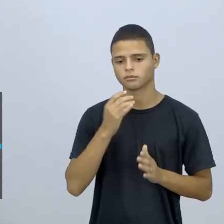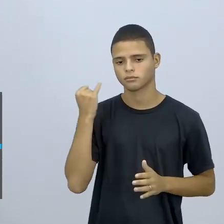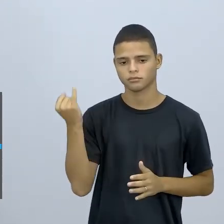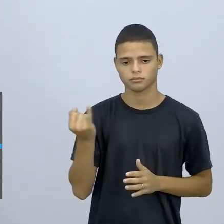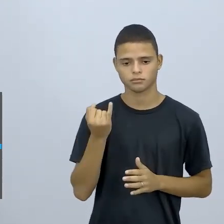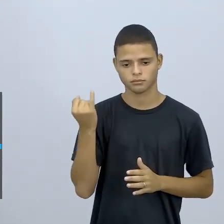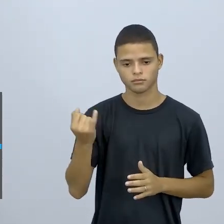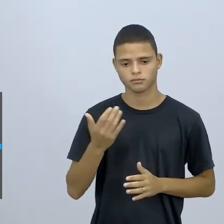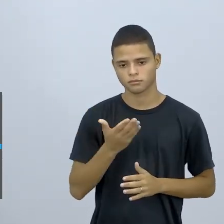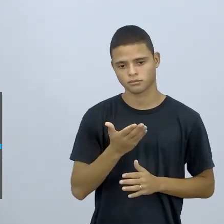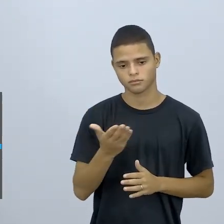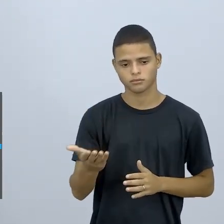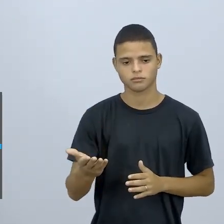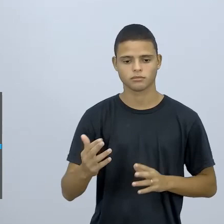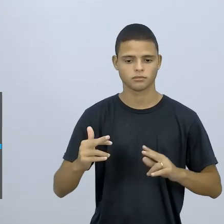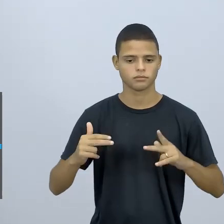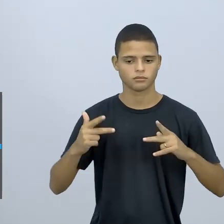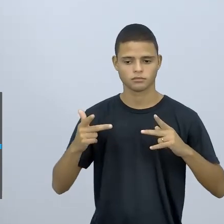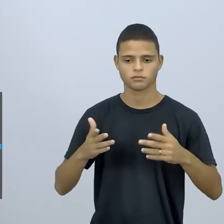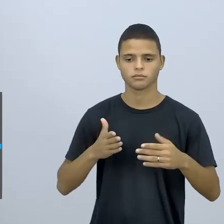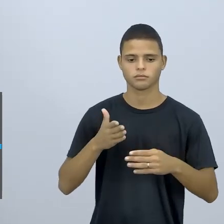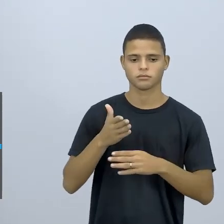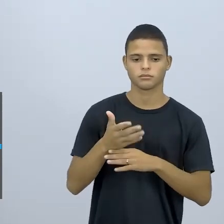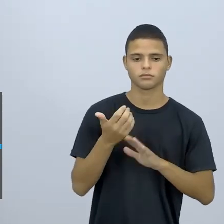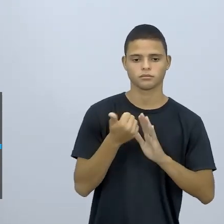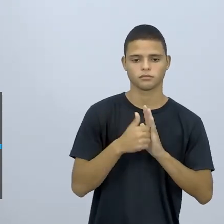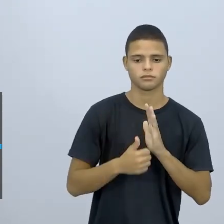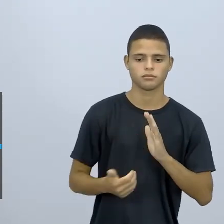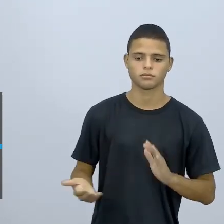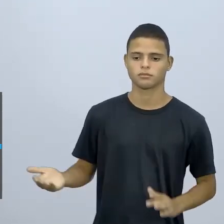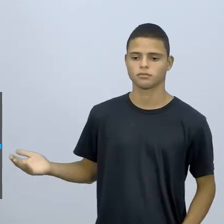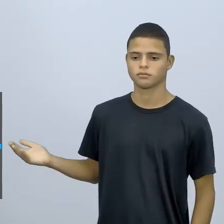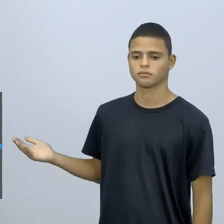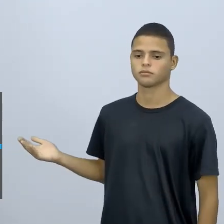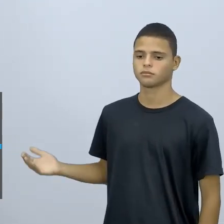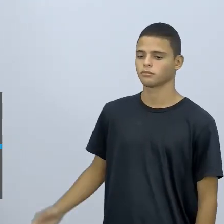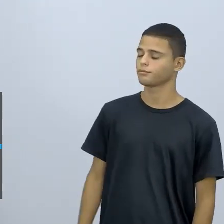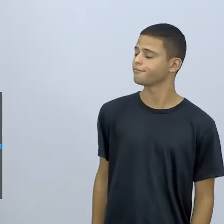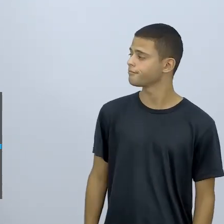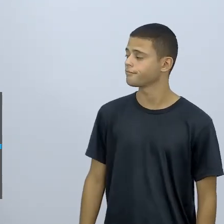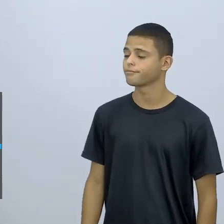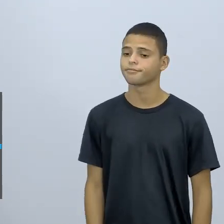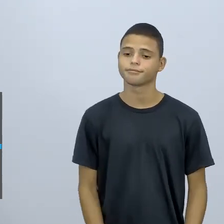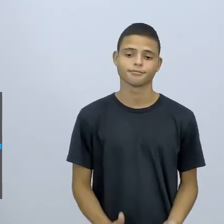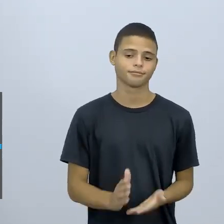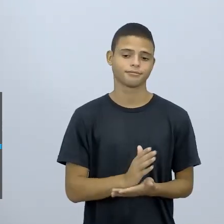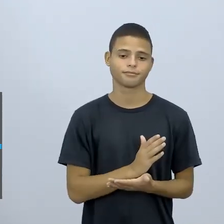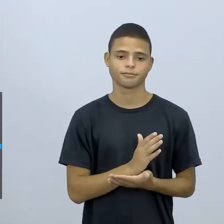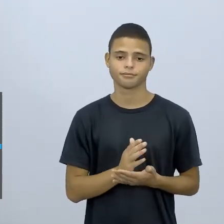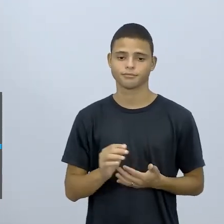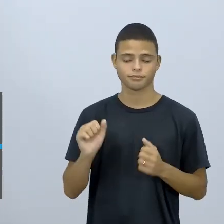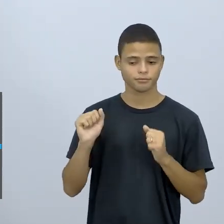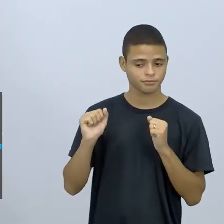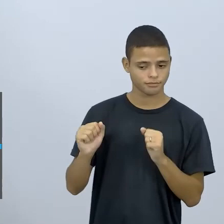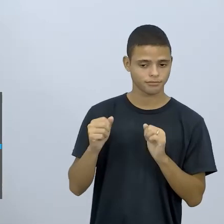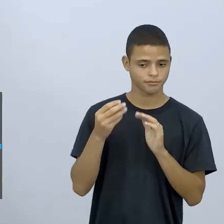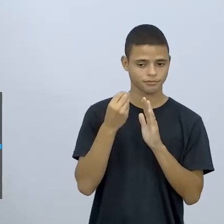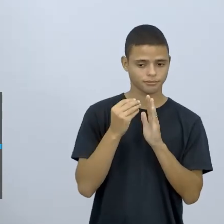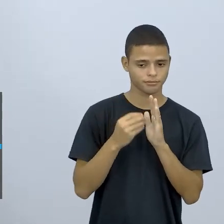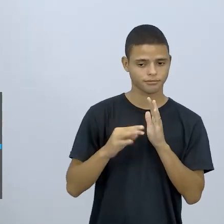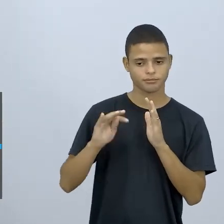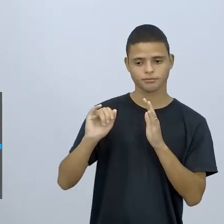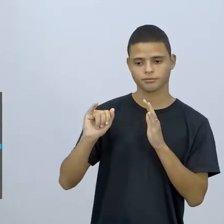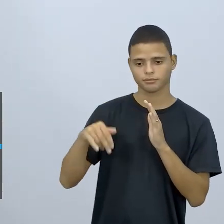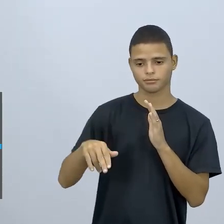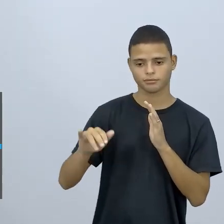vocês façam a avaliação da nossa aula, coloquem observações, podem falar da Tânia também,